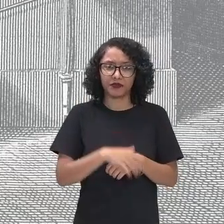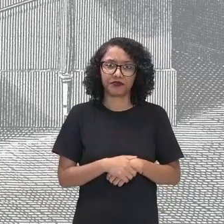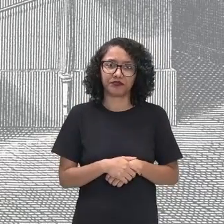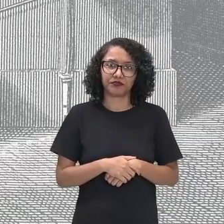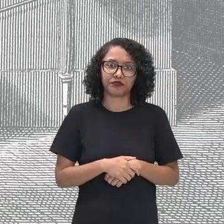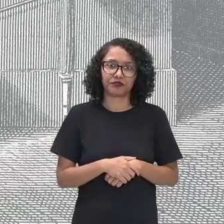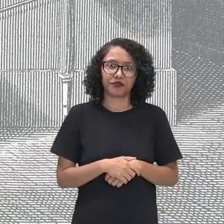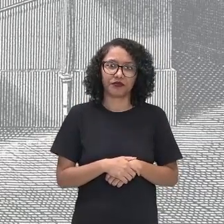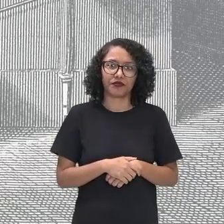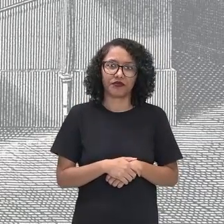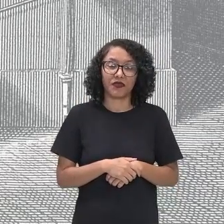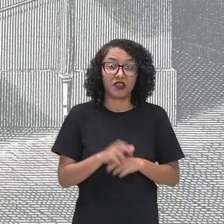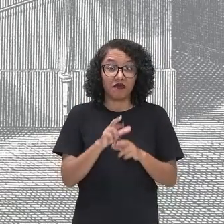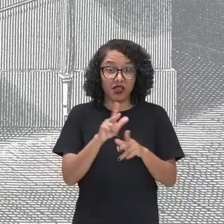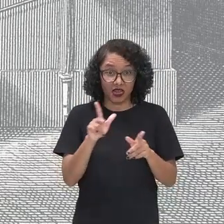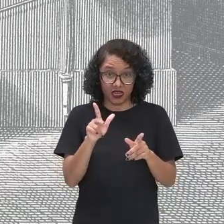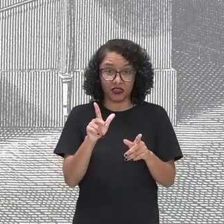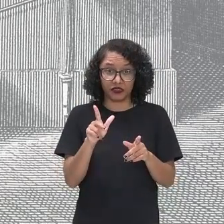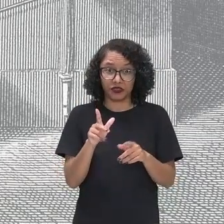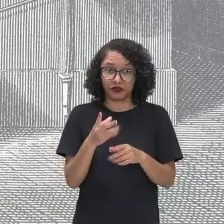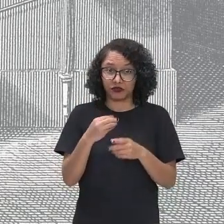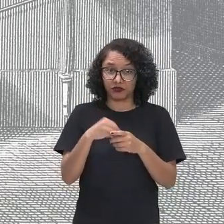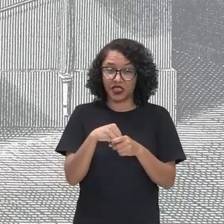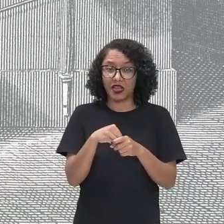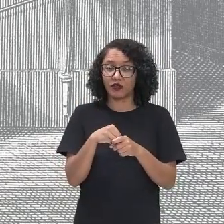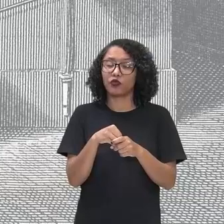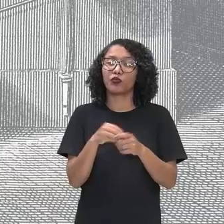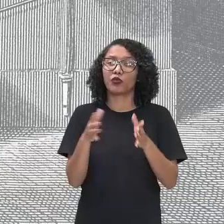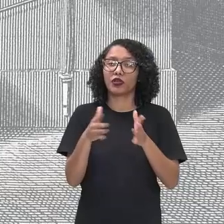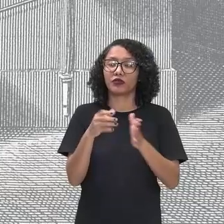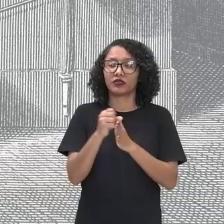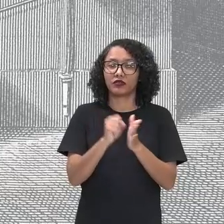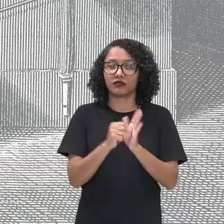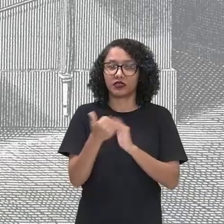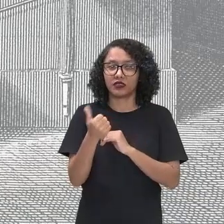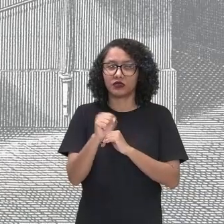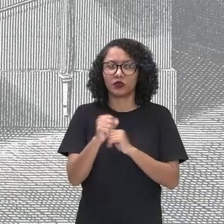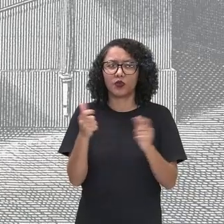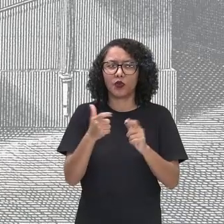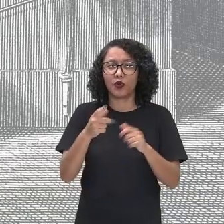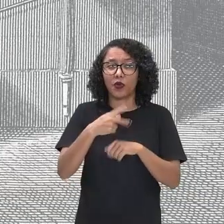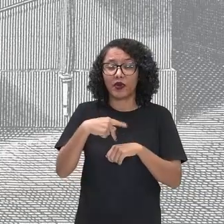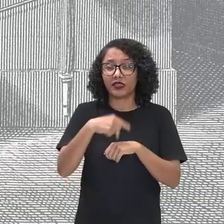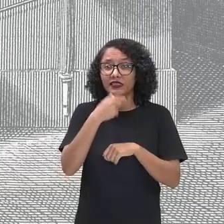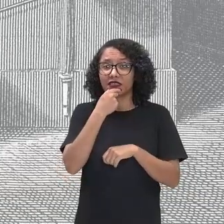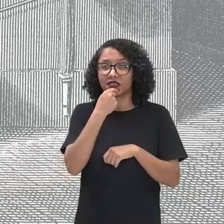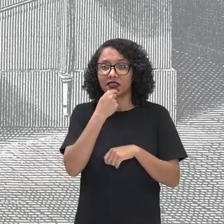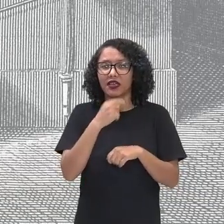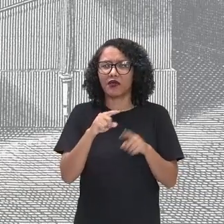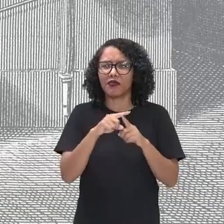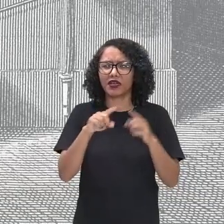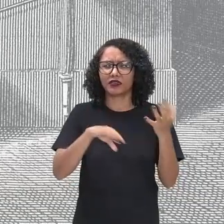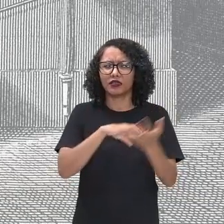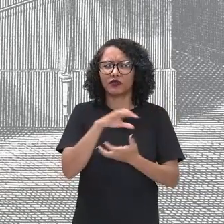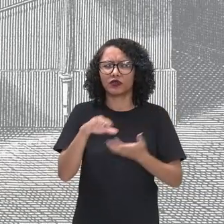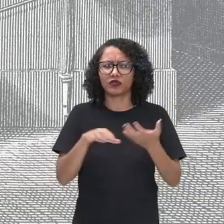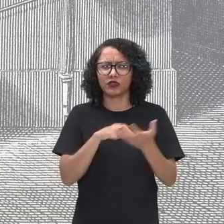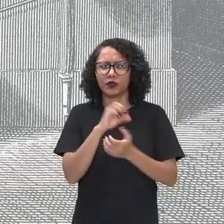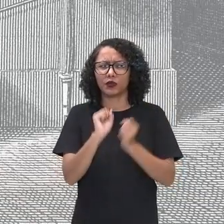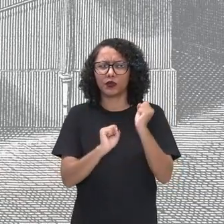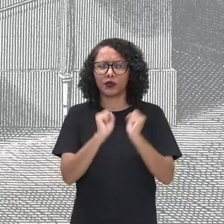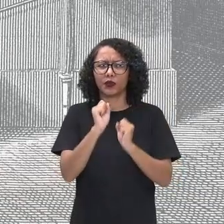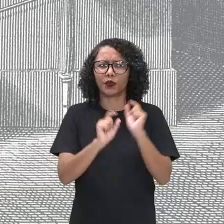do século XVIII na Inglaterra. Mas, afinal de contas, o que é a Revolução Industrial? Vamos lá